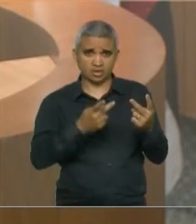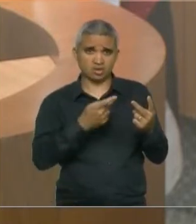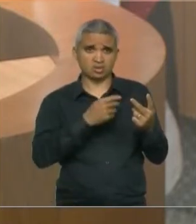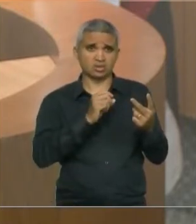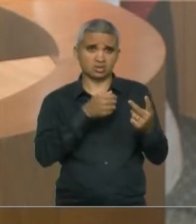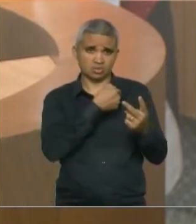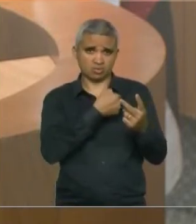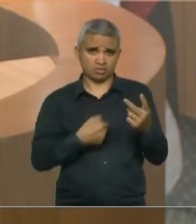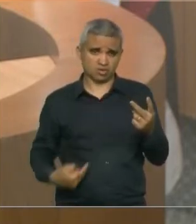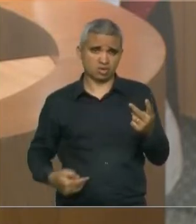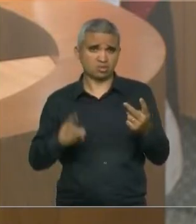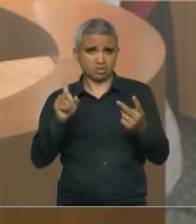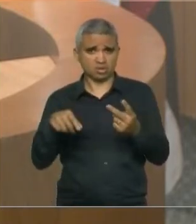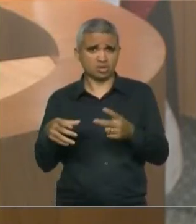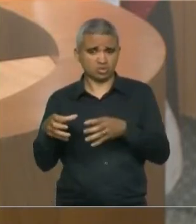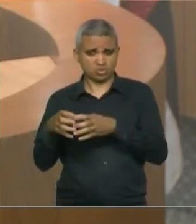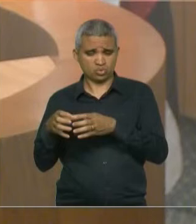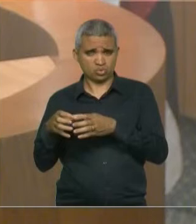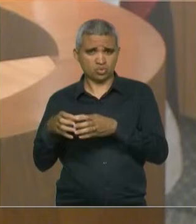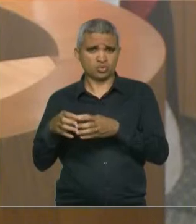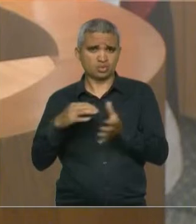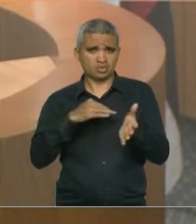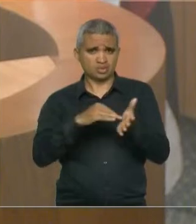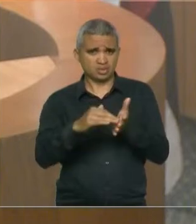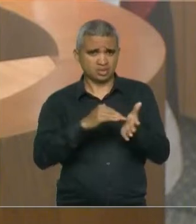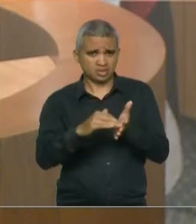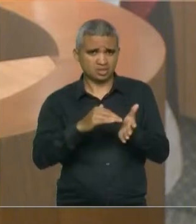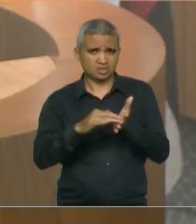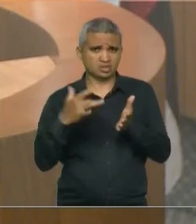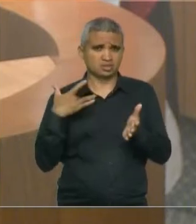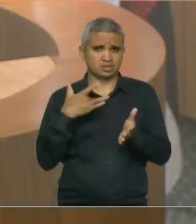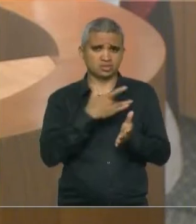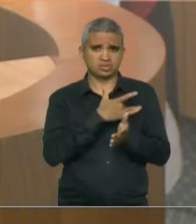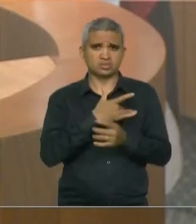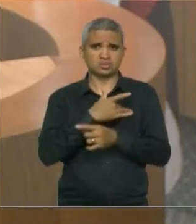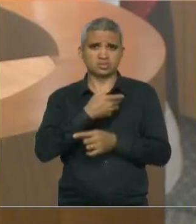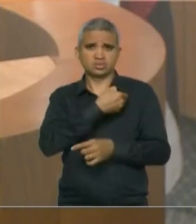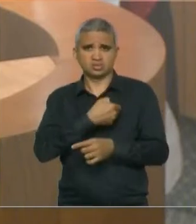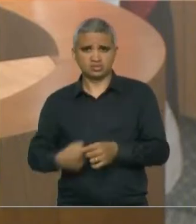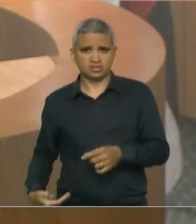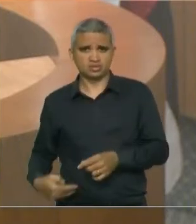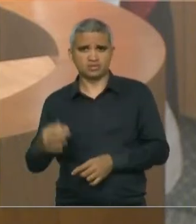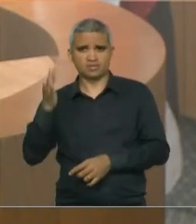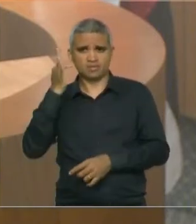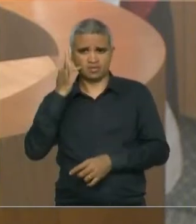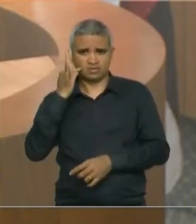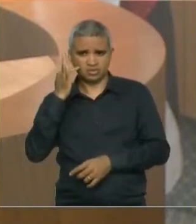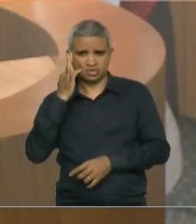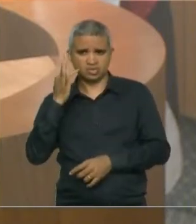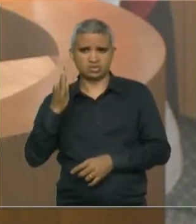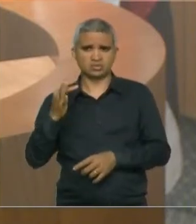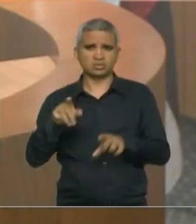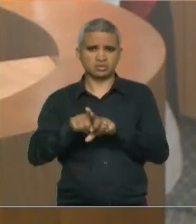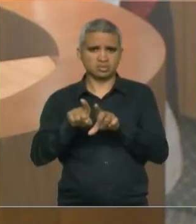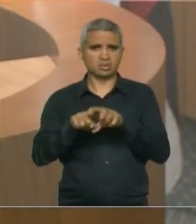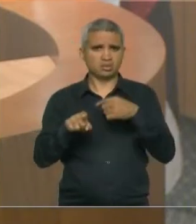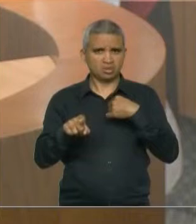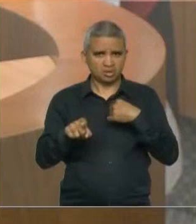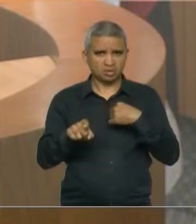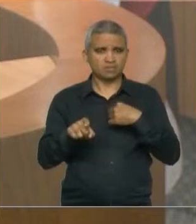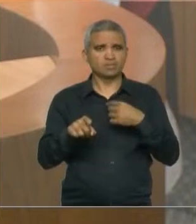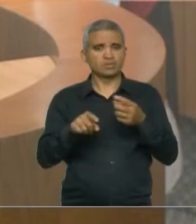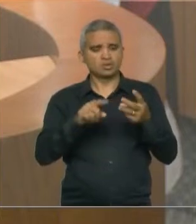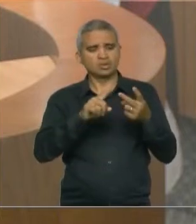a secretaria como um todo, não só o senhor, que já me colocou, secretário Lula, mas se o governo está